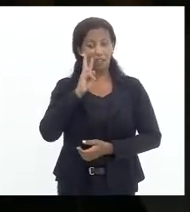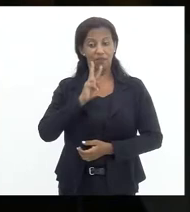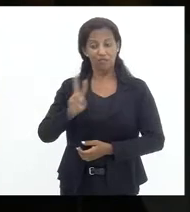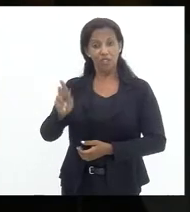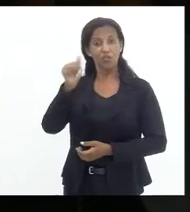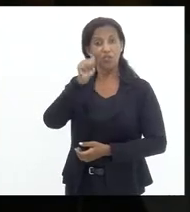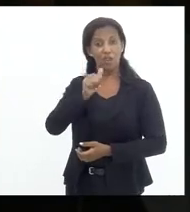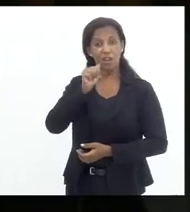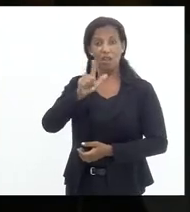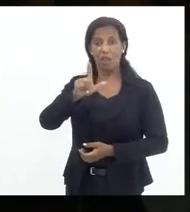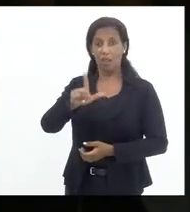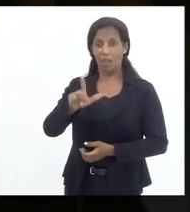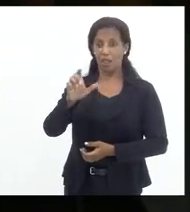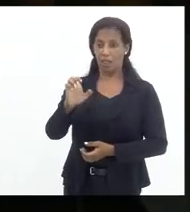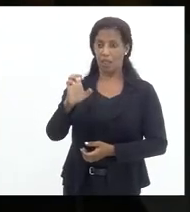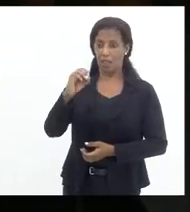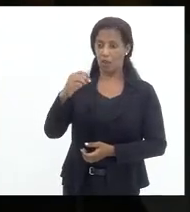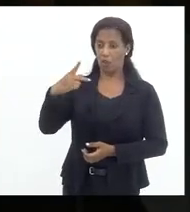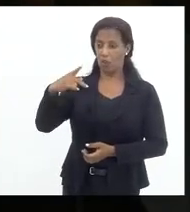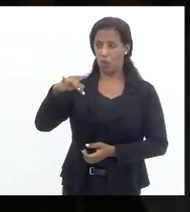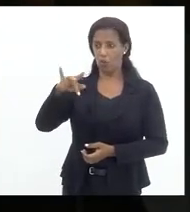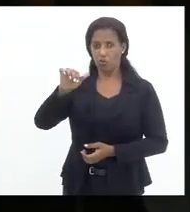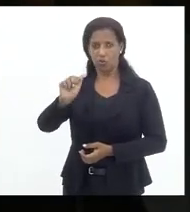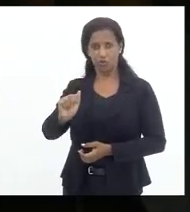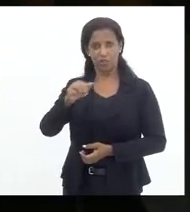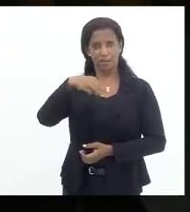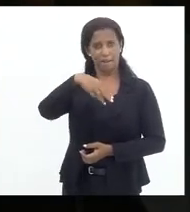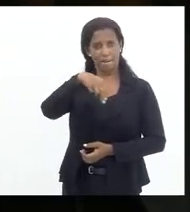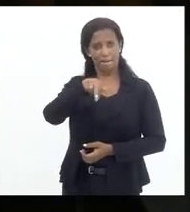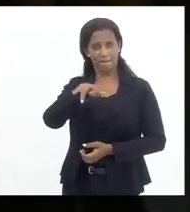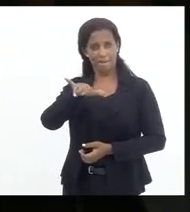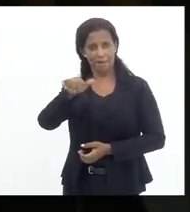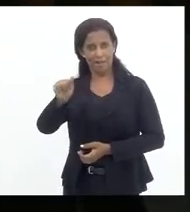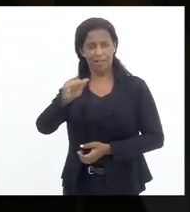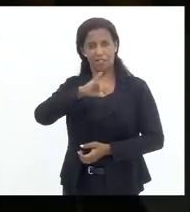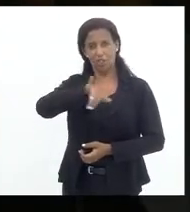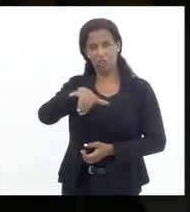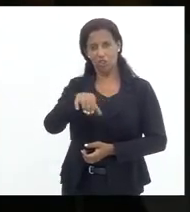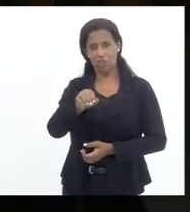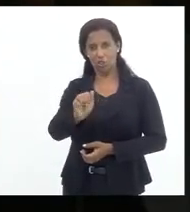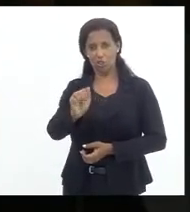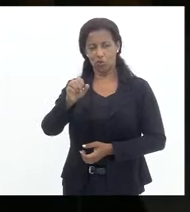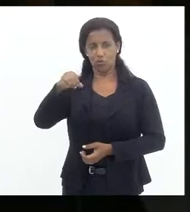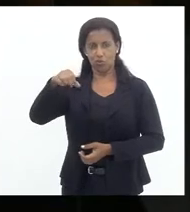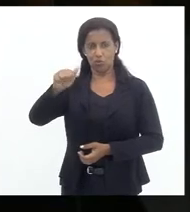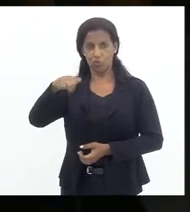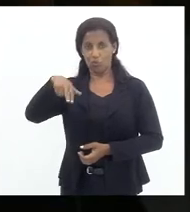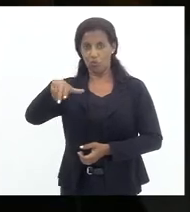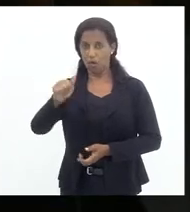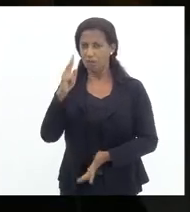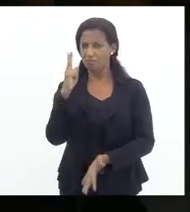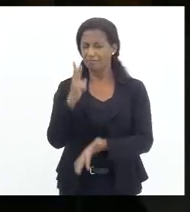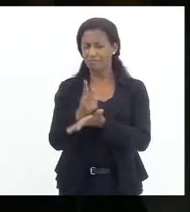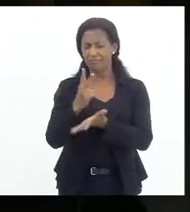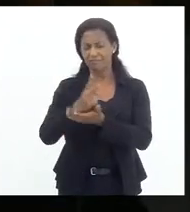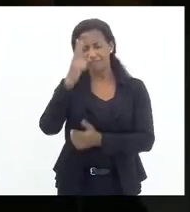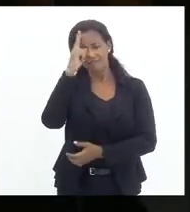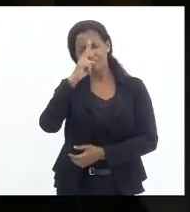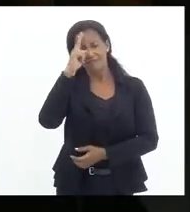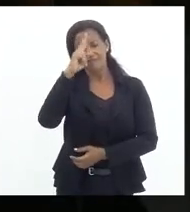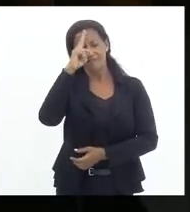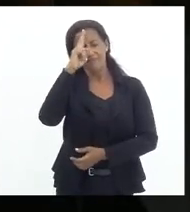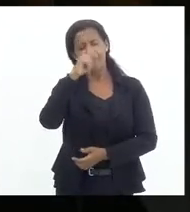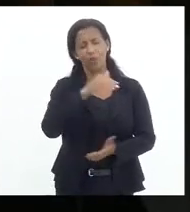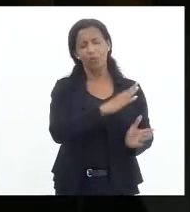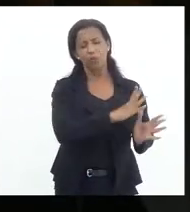por Dina Maria Quitéria Joana Angélica devem ser sempre lembradas